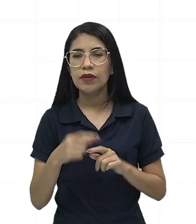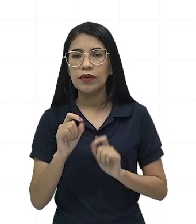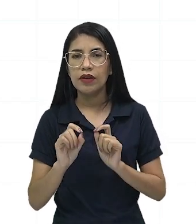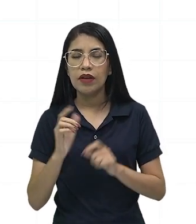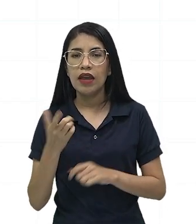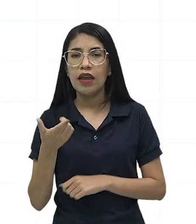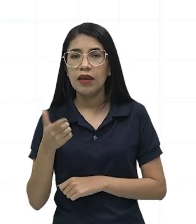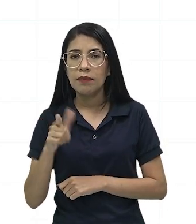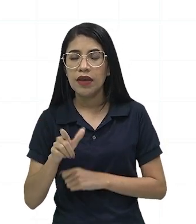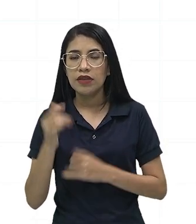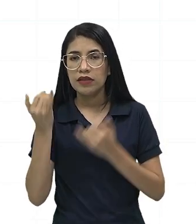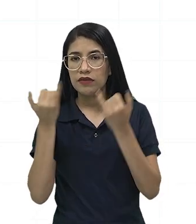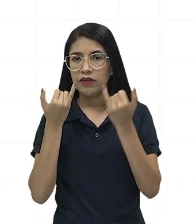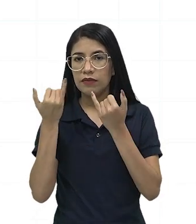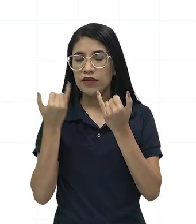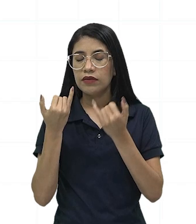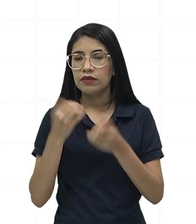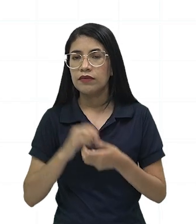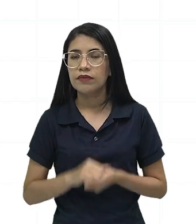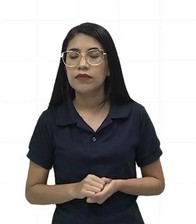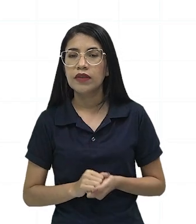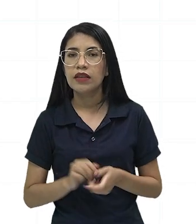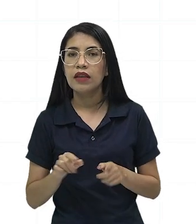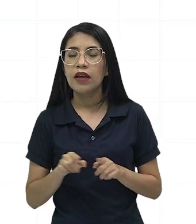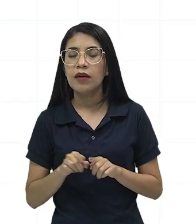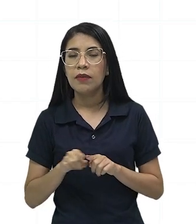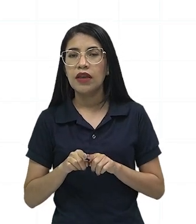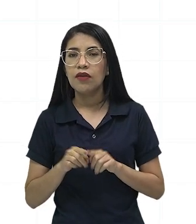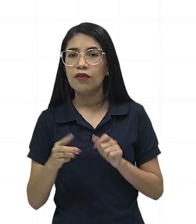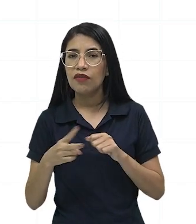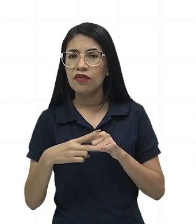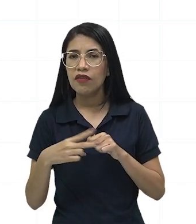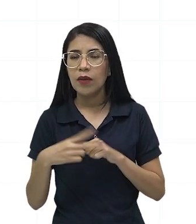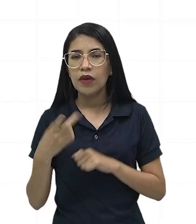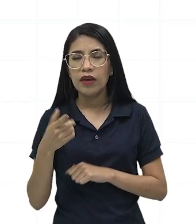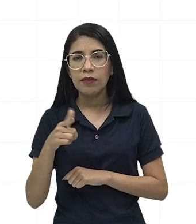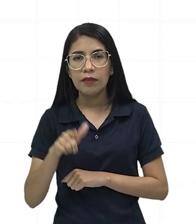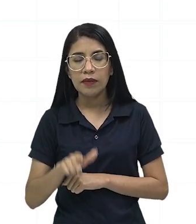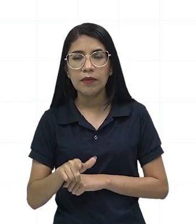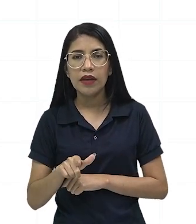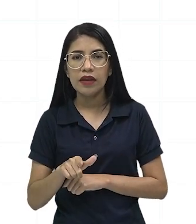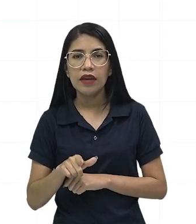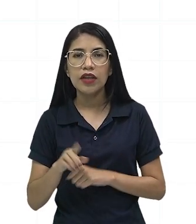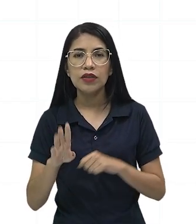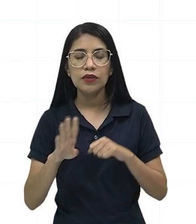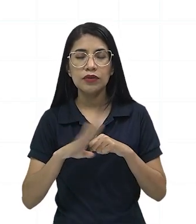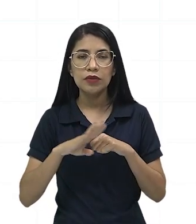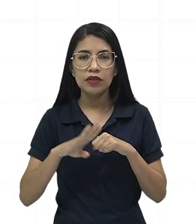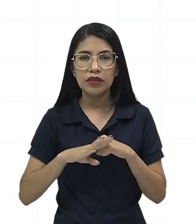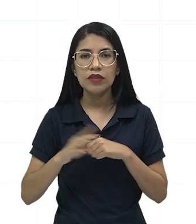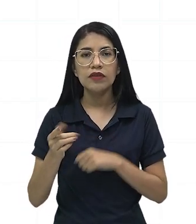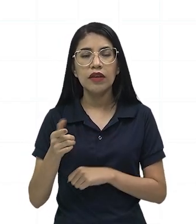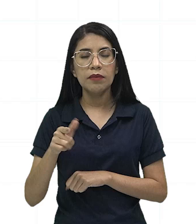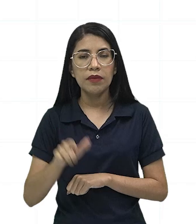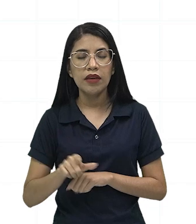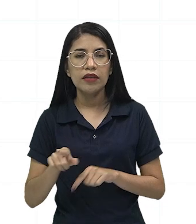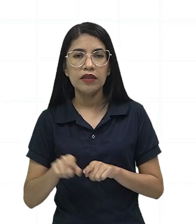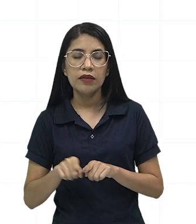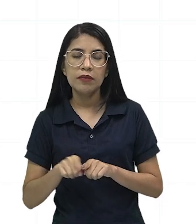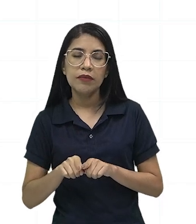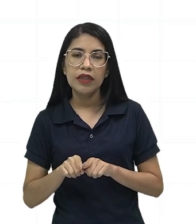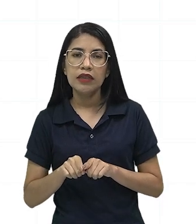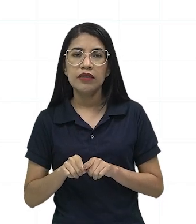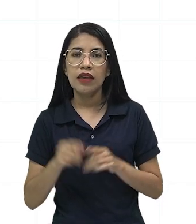ele é muito repetitivo. Ele vai usar os mesmos verbos, ele vai usar os mesmos substantivos. Ele vai